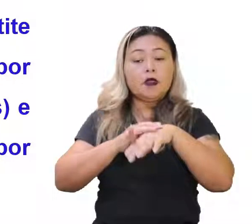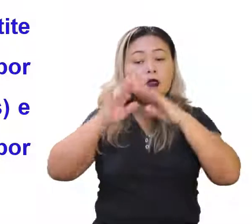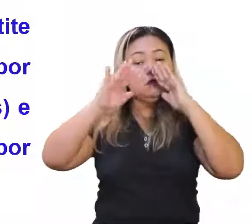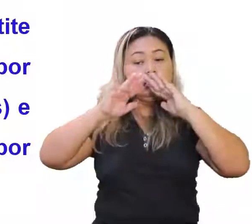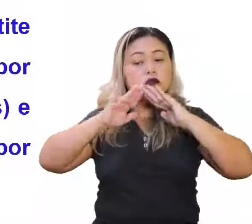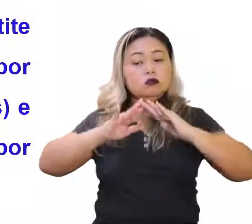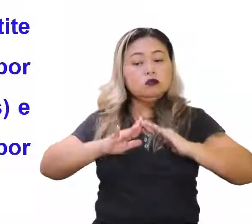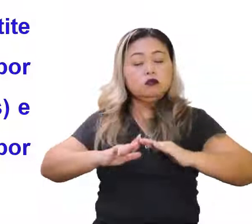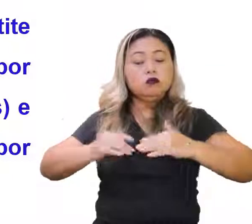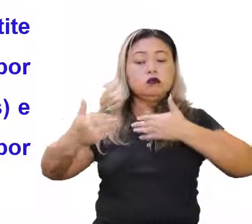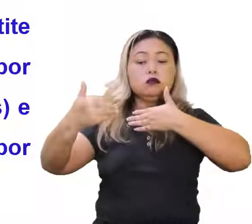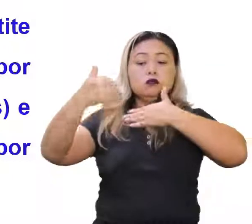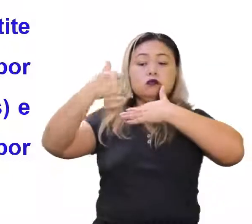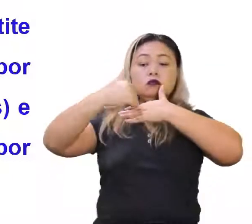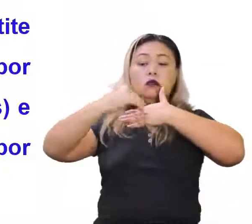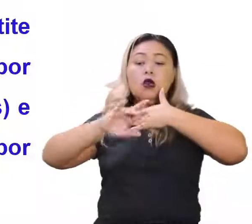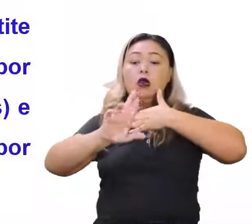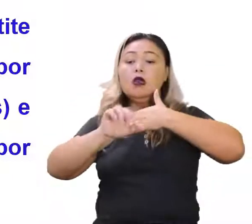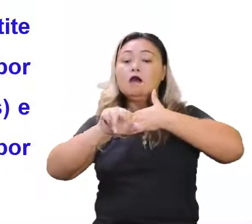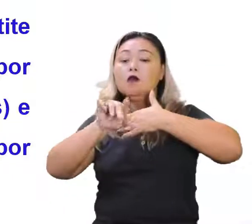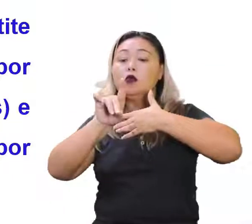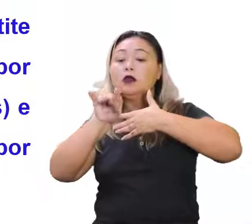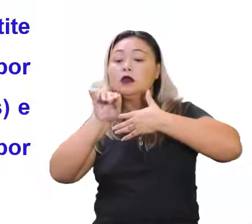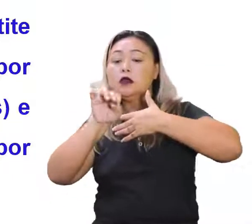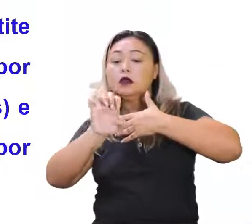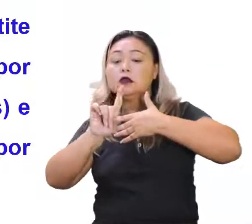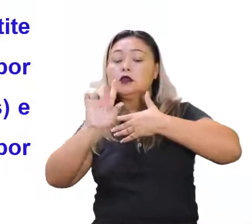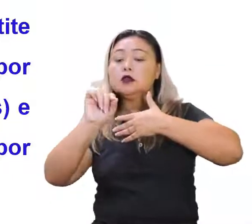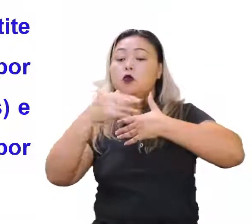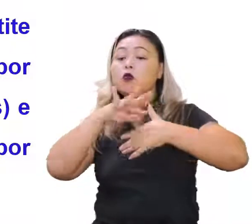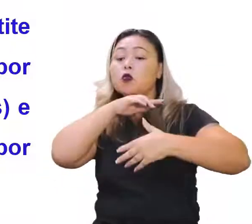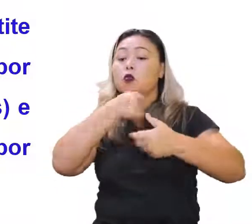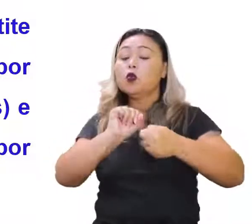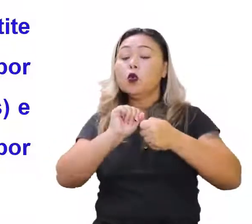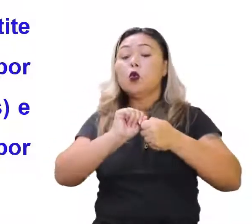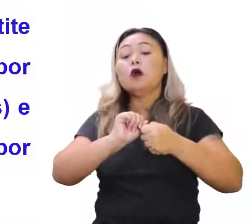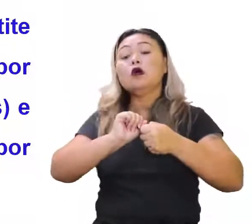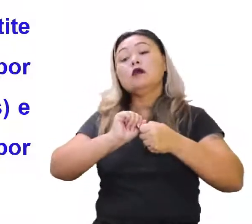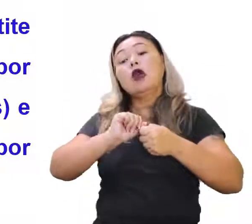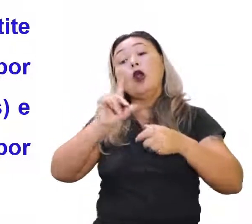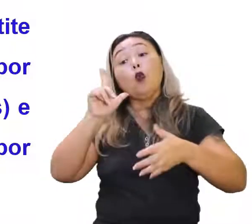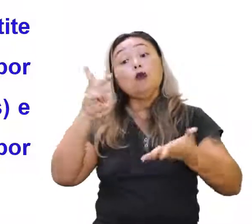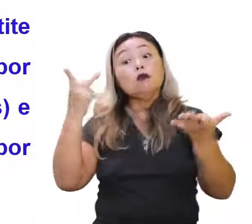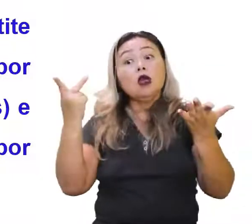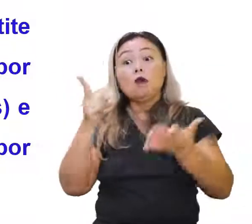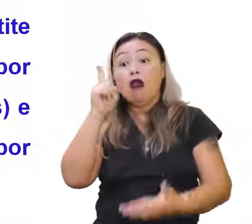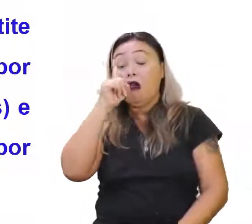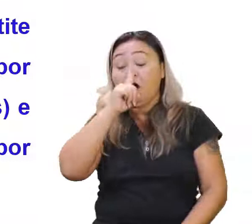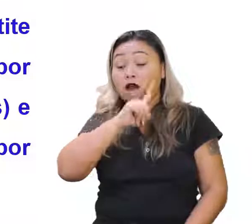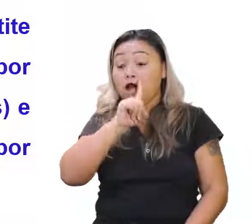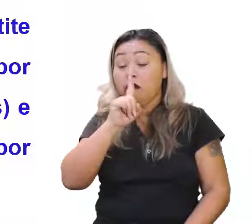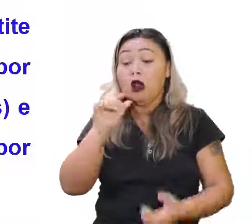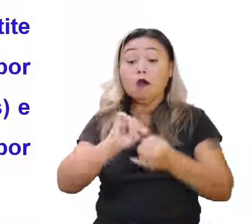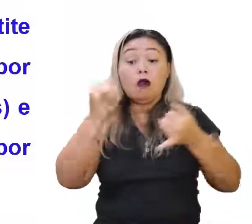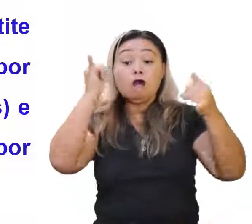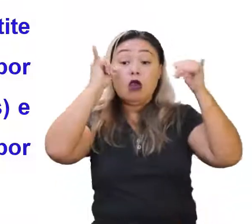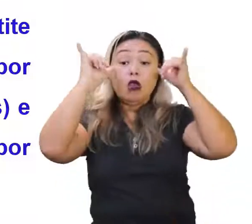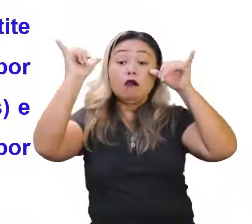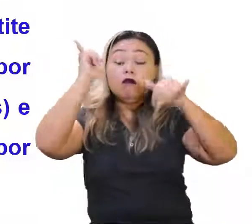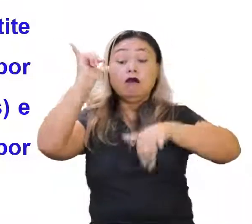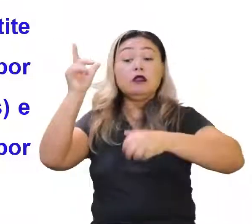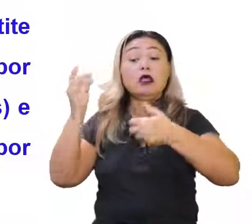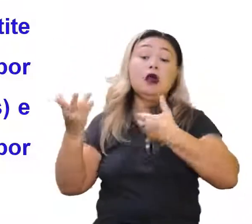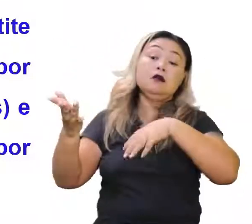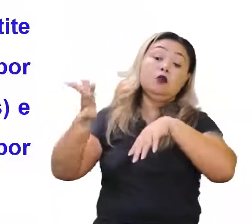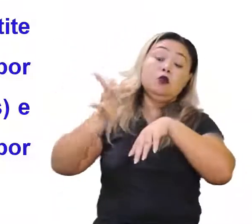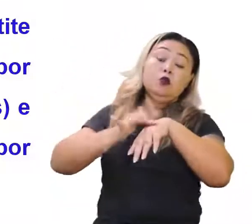baixa da imunidade do animal, isso é quando ocorre um erro na profilaxia. Quando